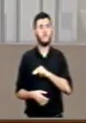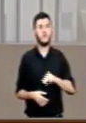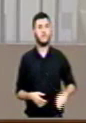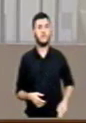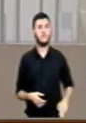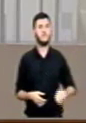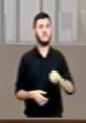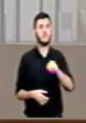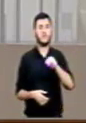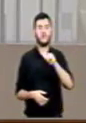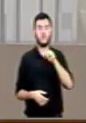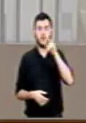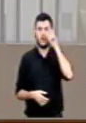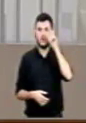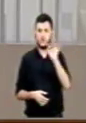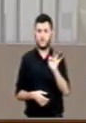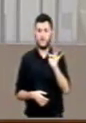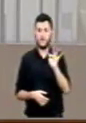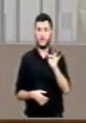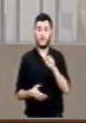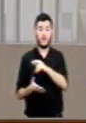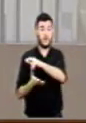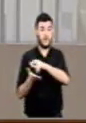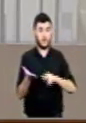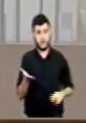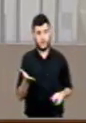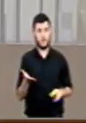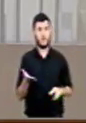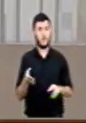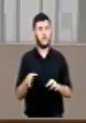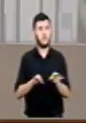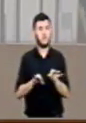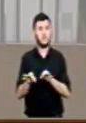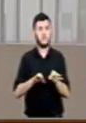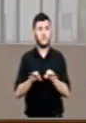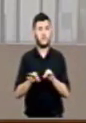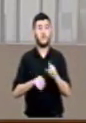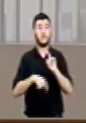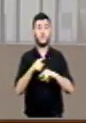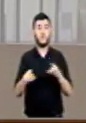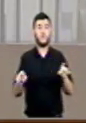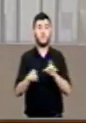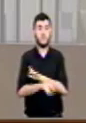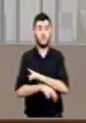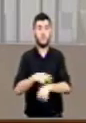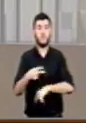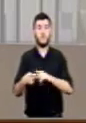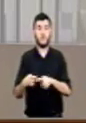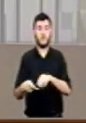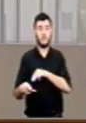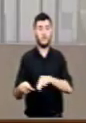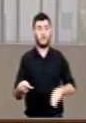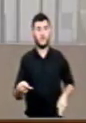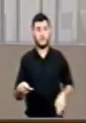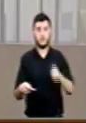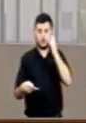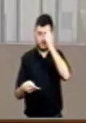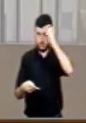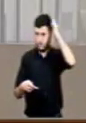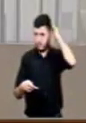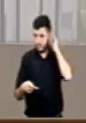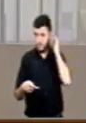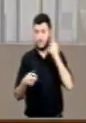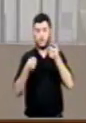para o relatório nos feitos de sua relatoria, depois passo a palavra ao ministro Alexandre Moraes para o relatório no agravo